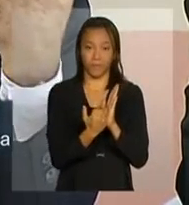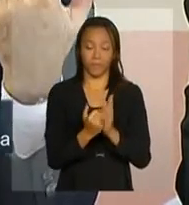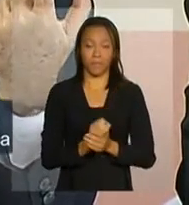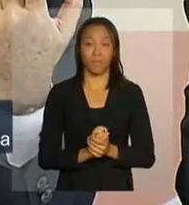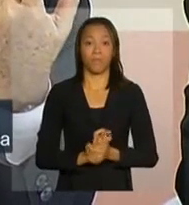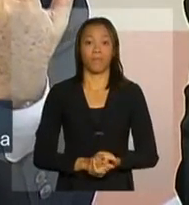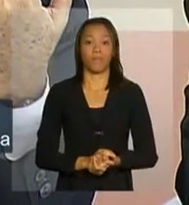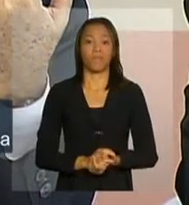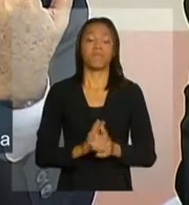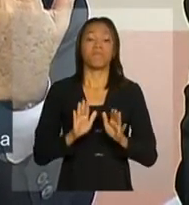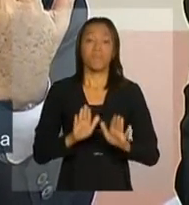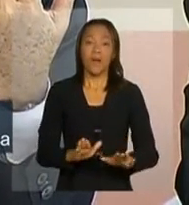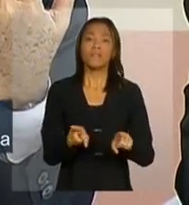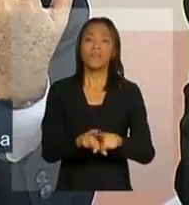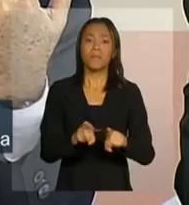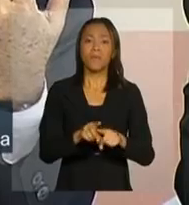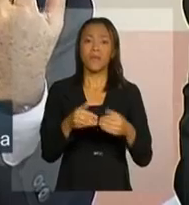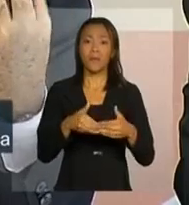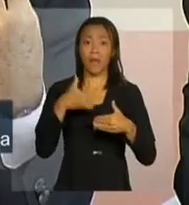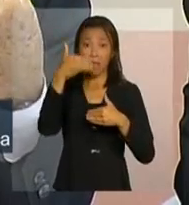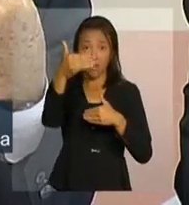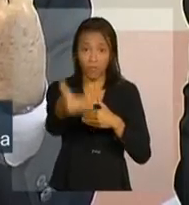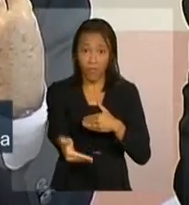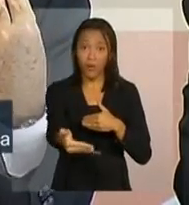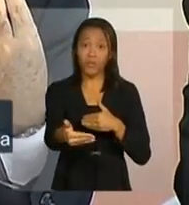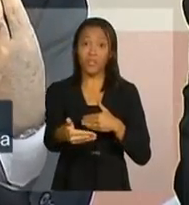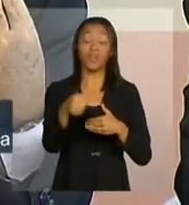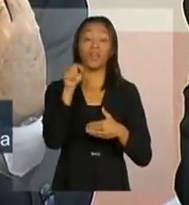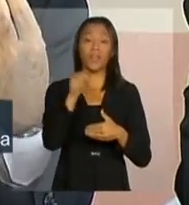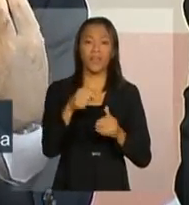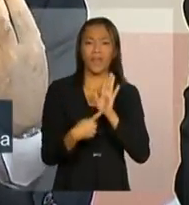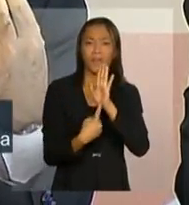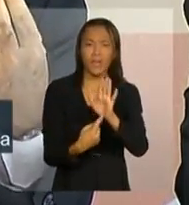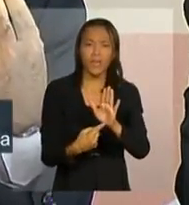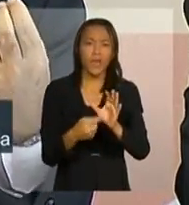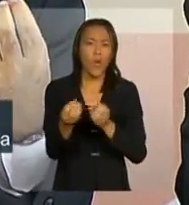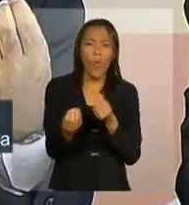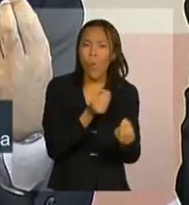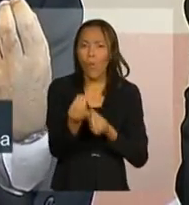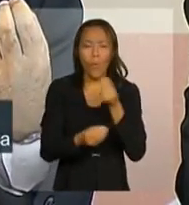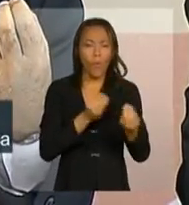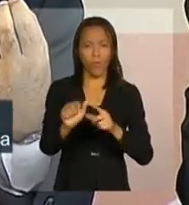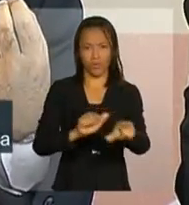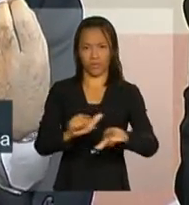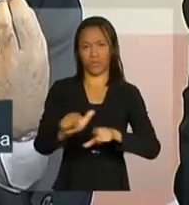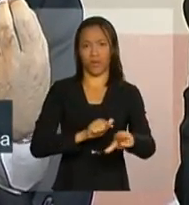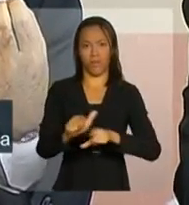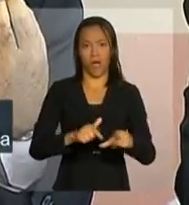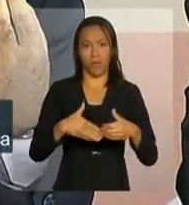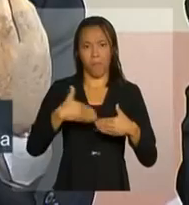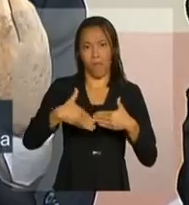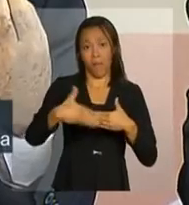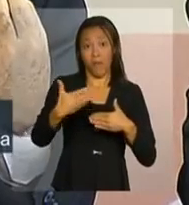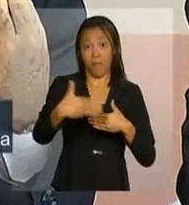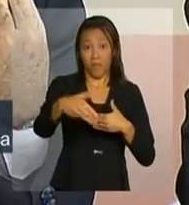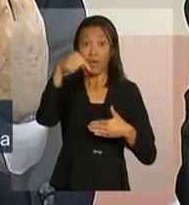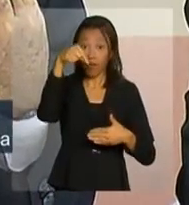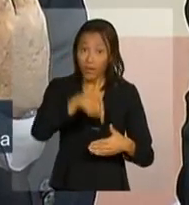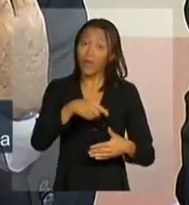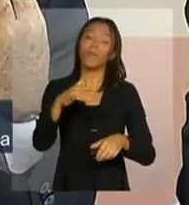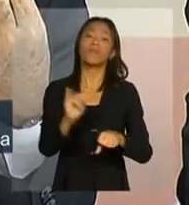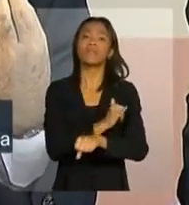Mas além disso, reflete uma tentativa muito importante de método de trabalho, que é um método